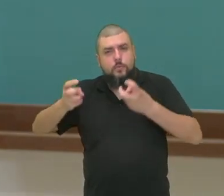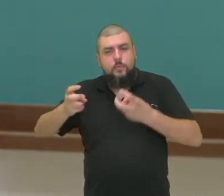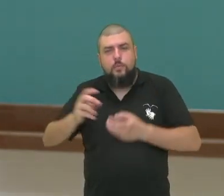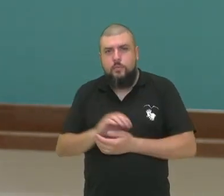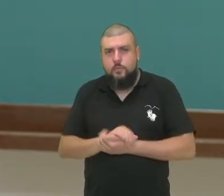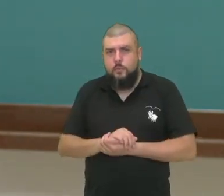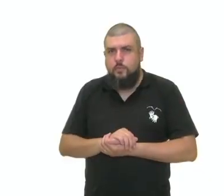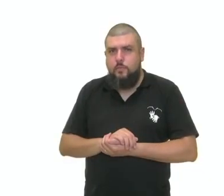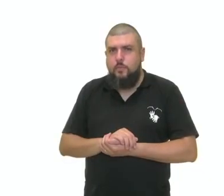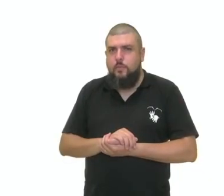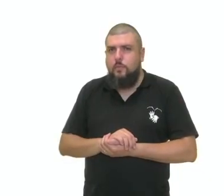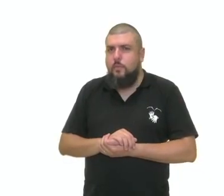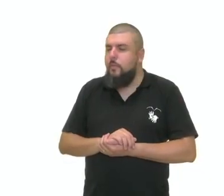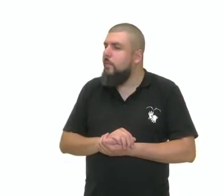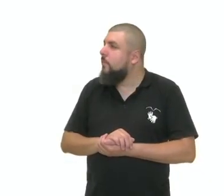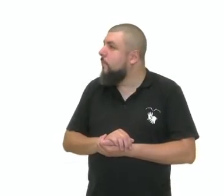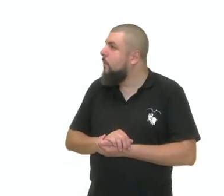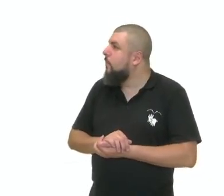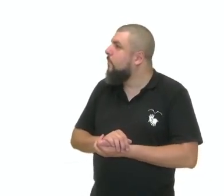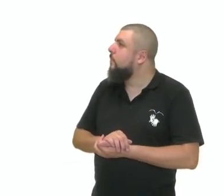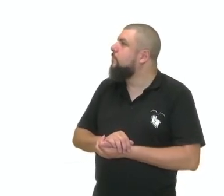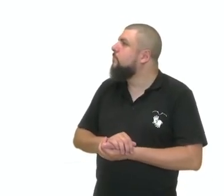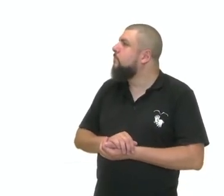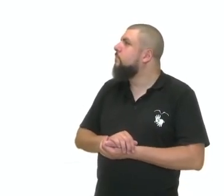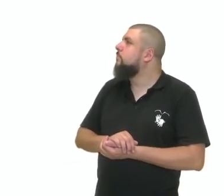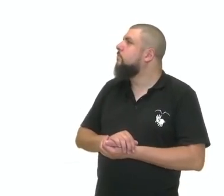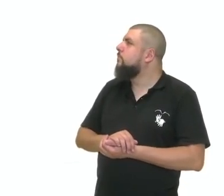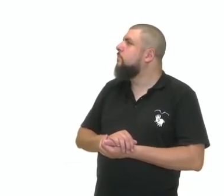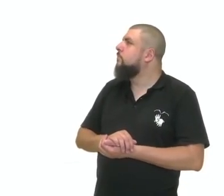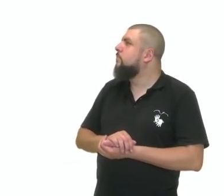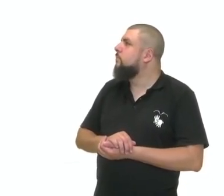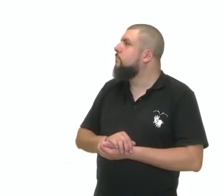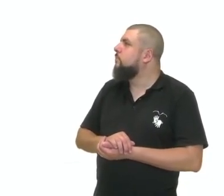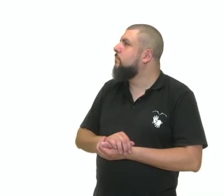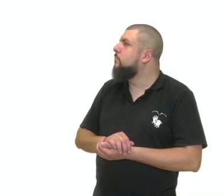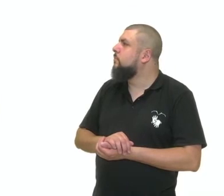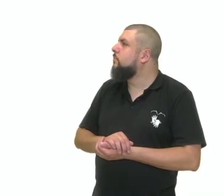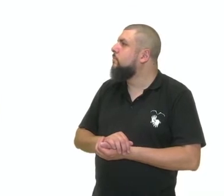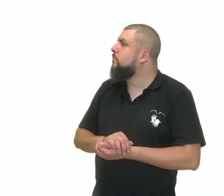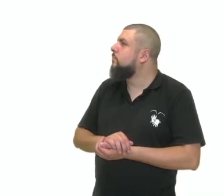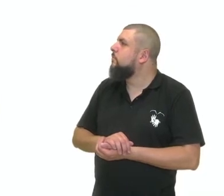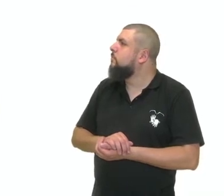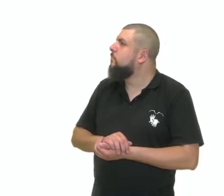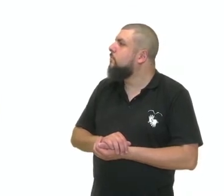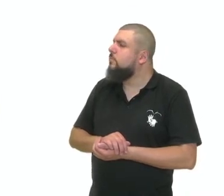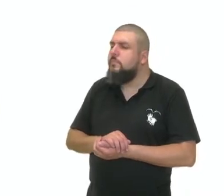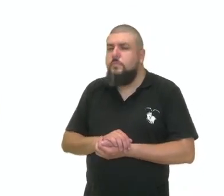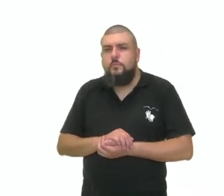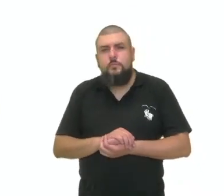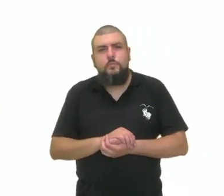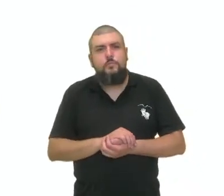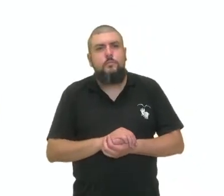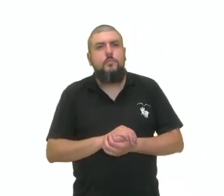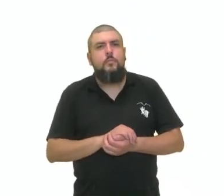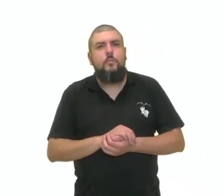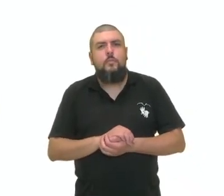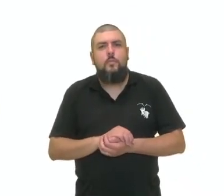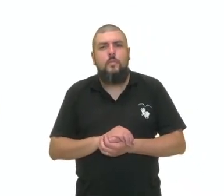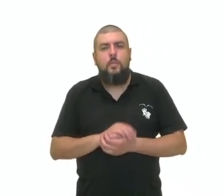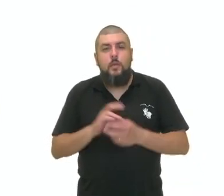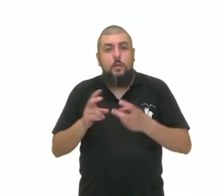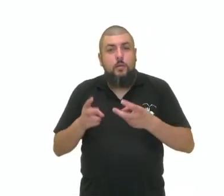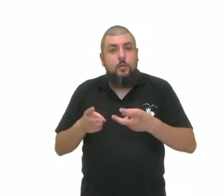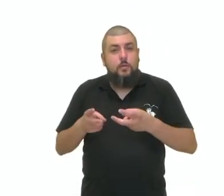A percepção trata da síntese de várias sensações que permite a identificação dos